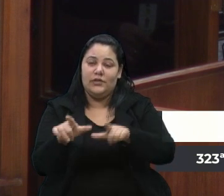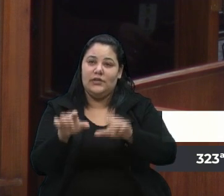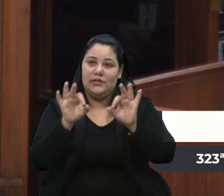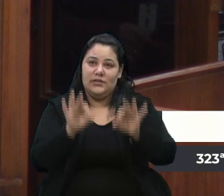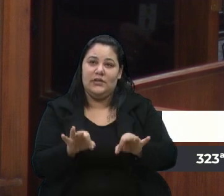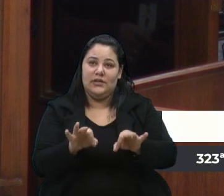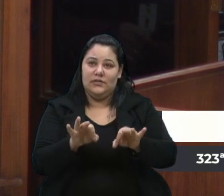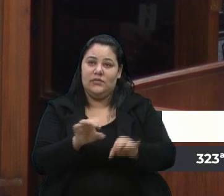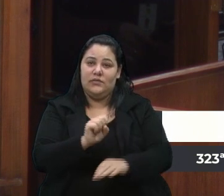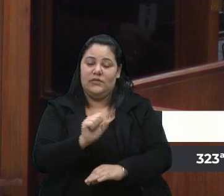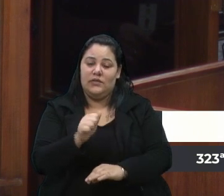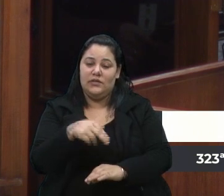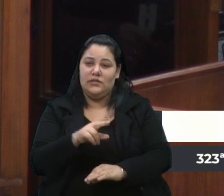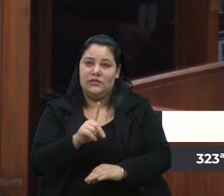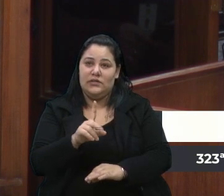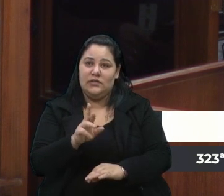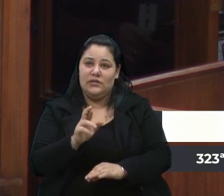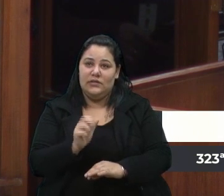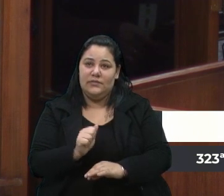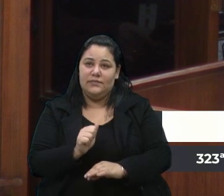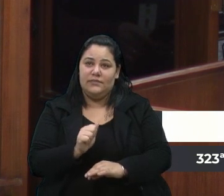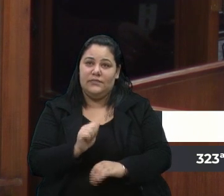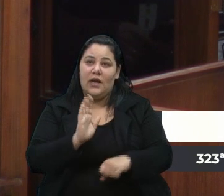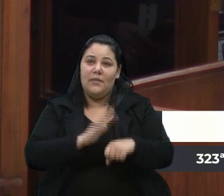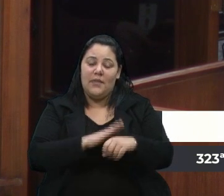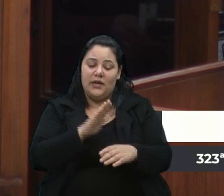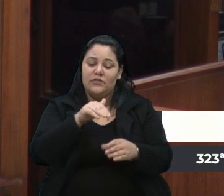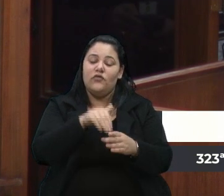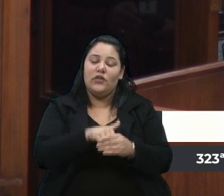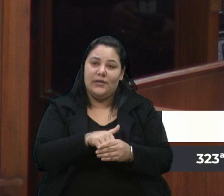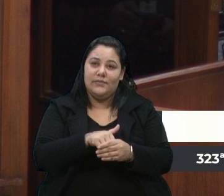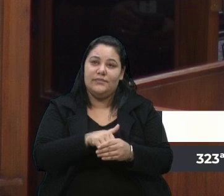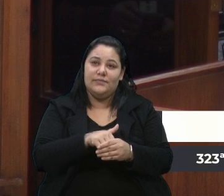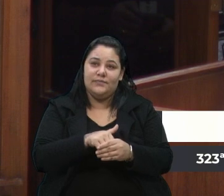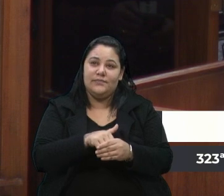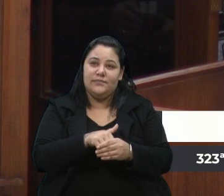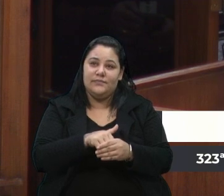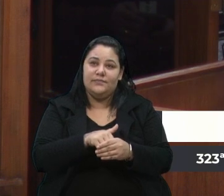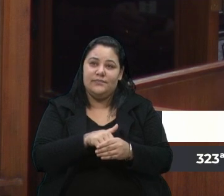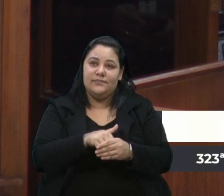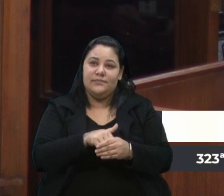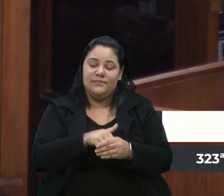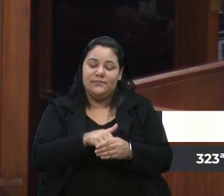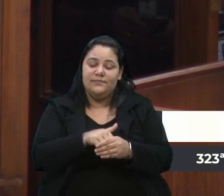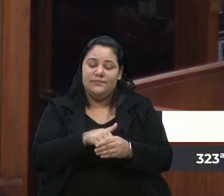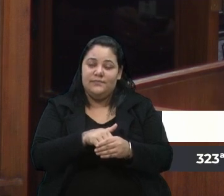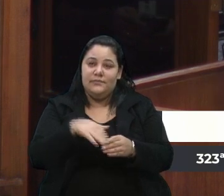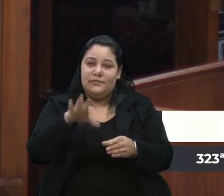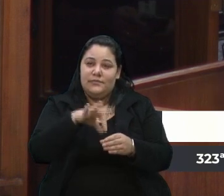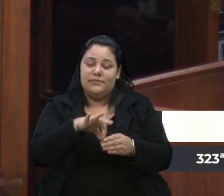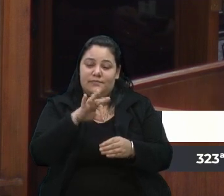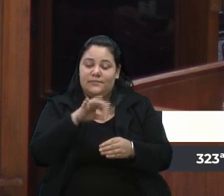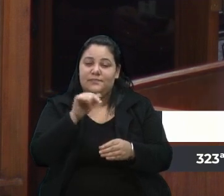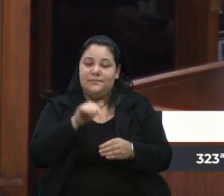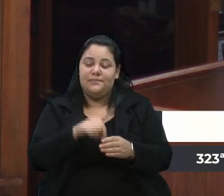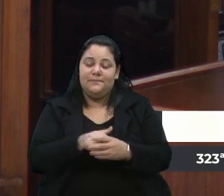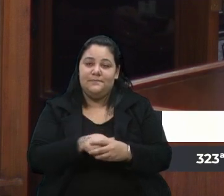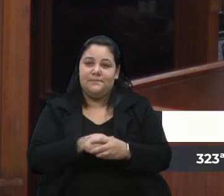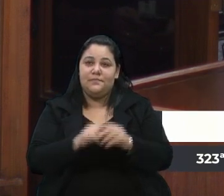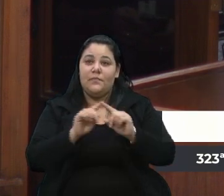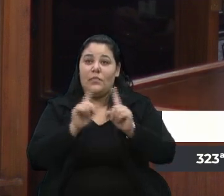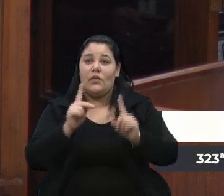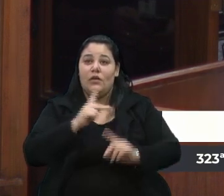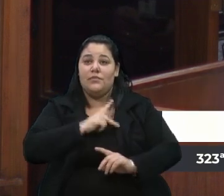com a Sandra sua assessora que é a mais votada aí dessa eleição a presidente de bairro mas Presidente eu